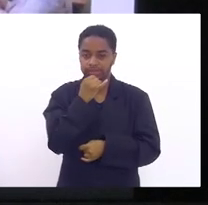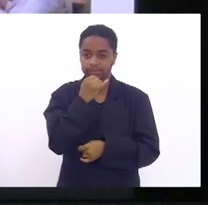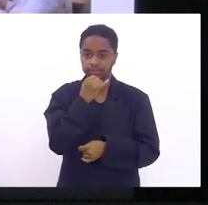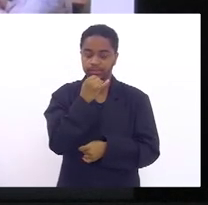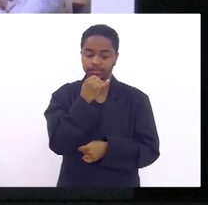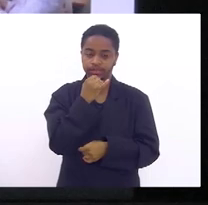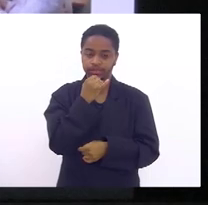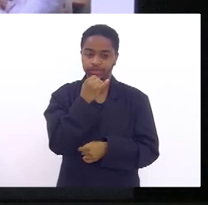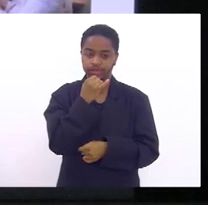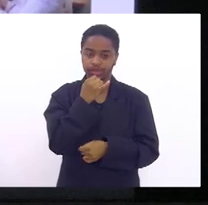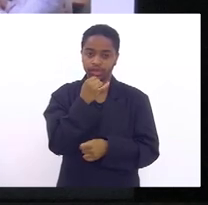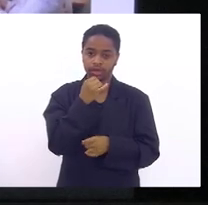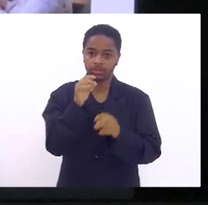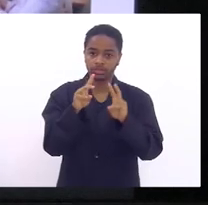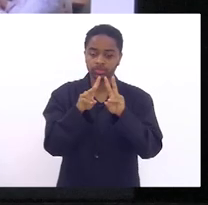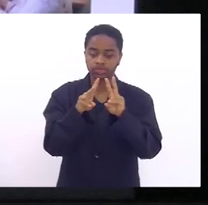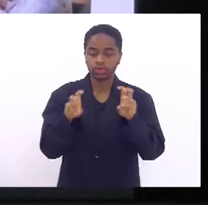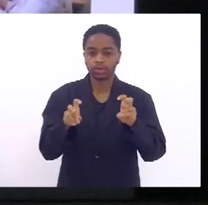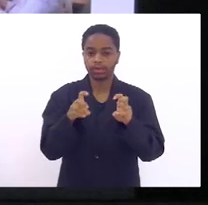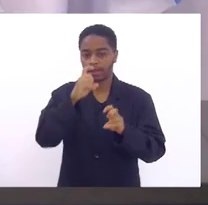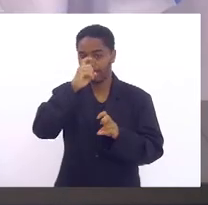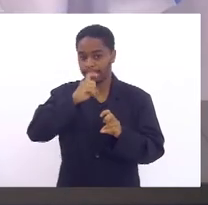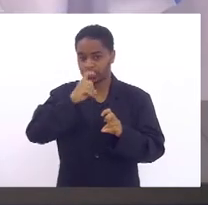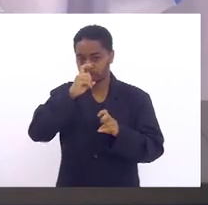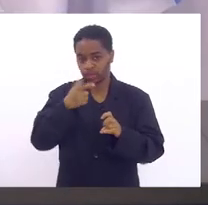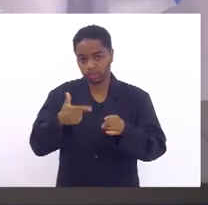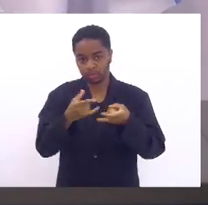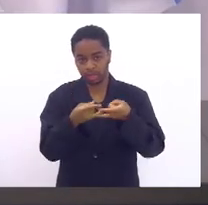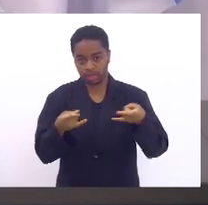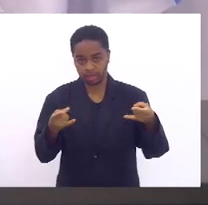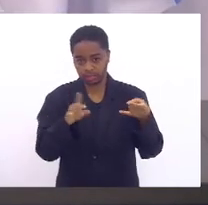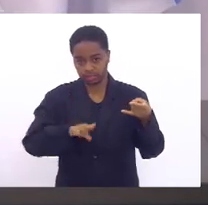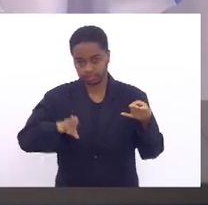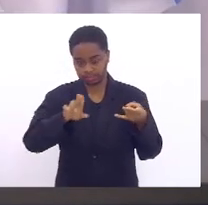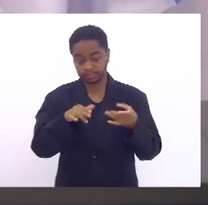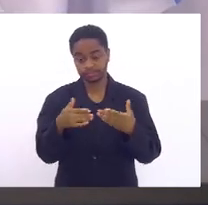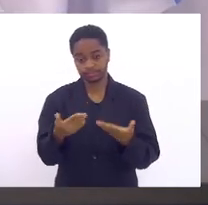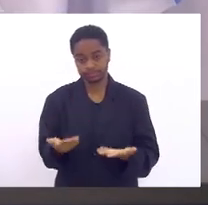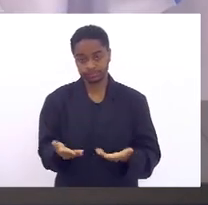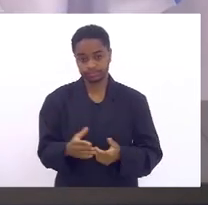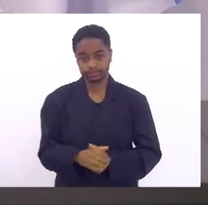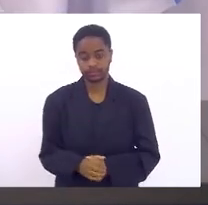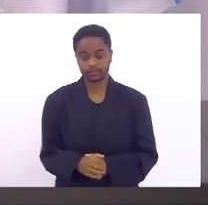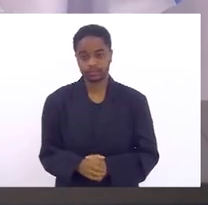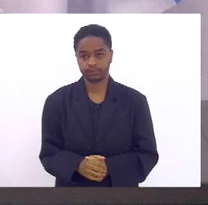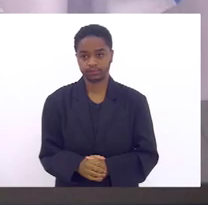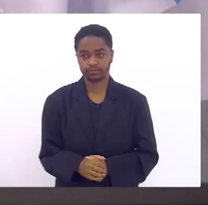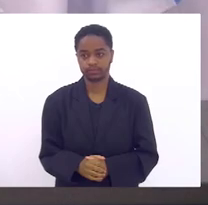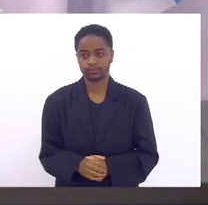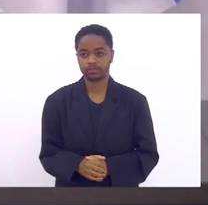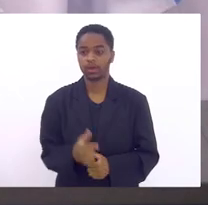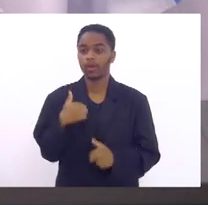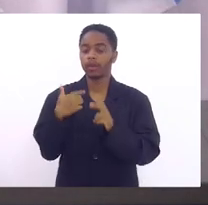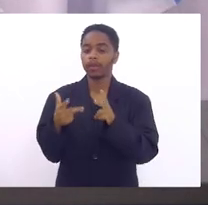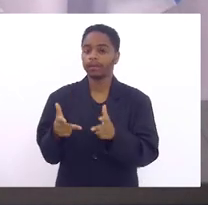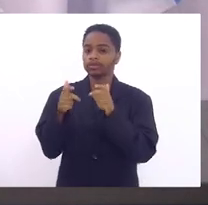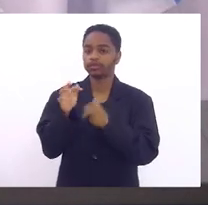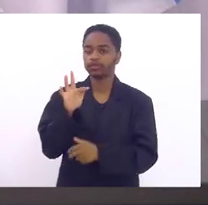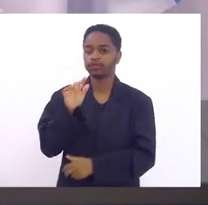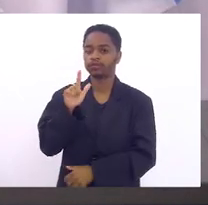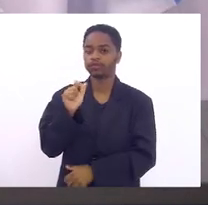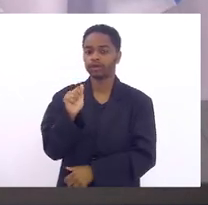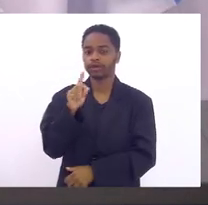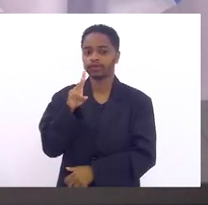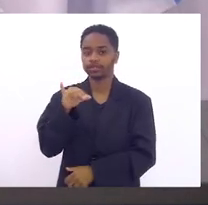relação à sua dignidade menstrual eh eu vi que a Dra Flávia chegou